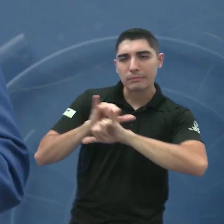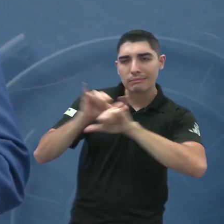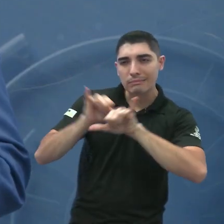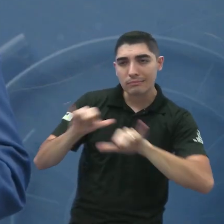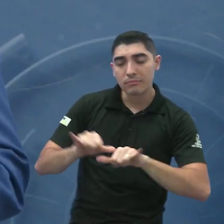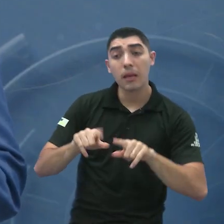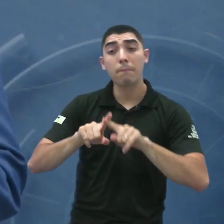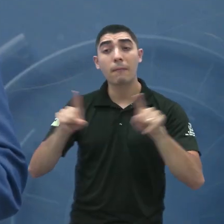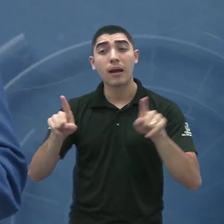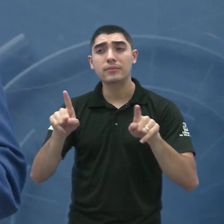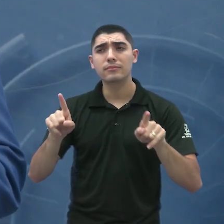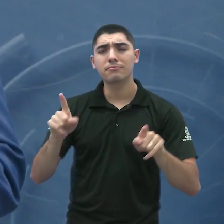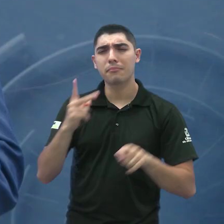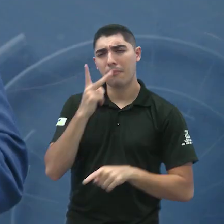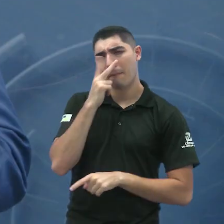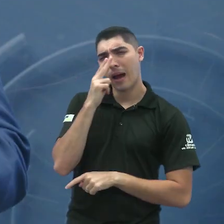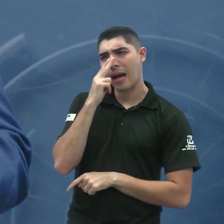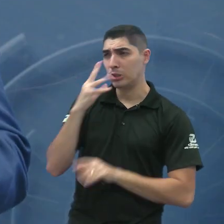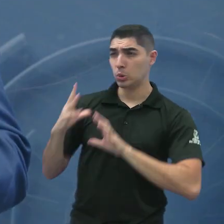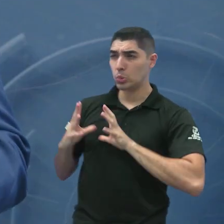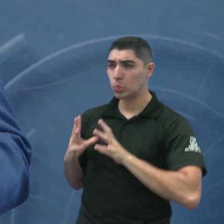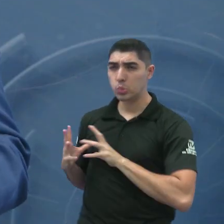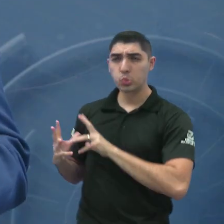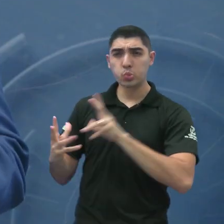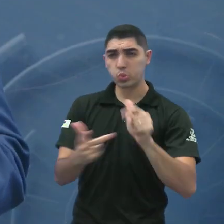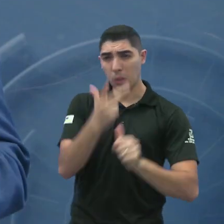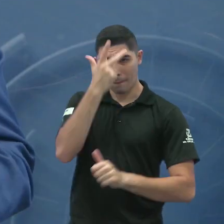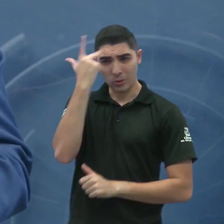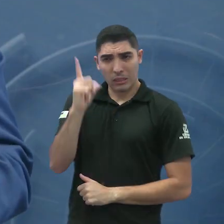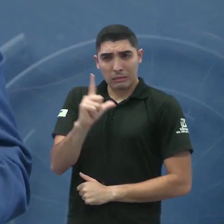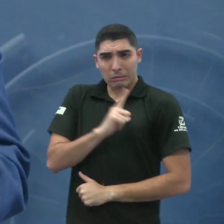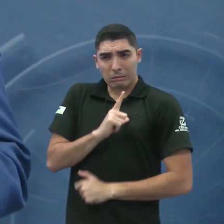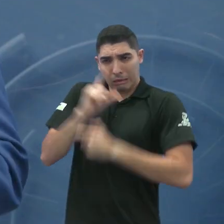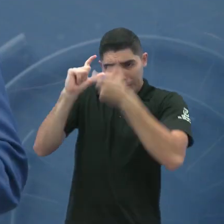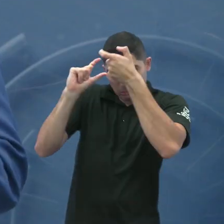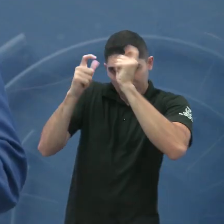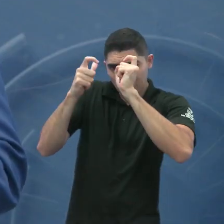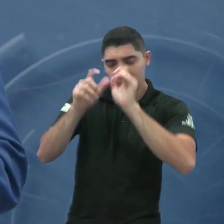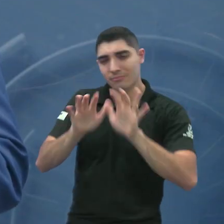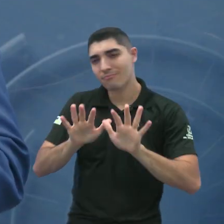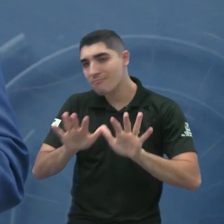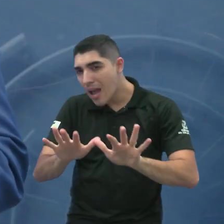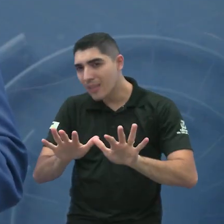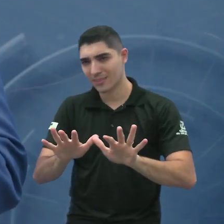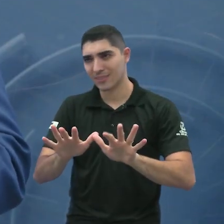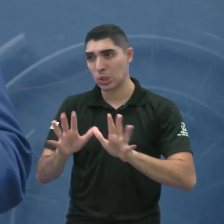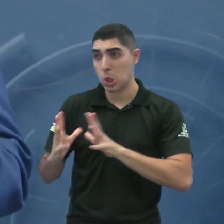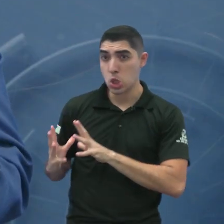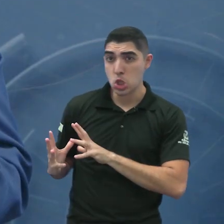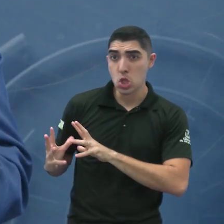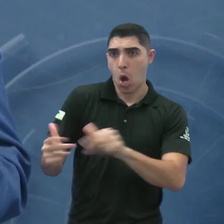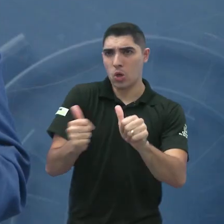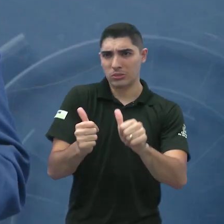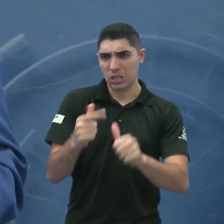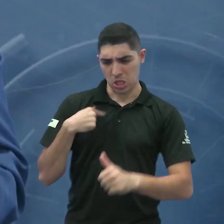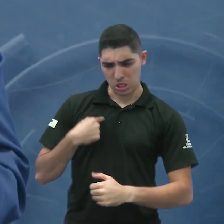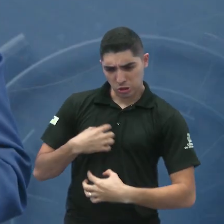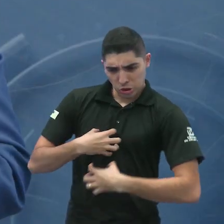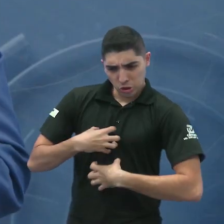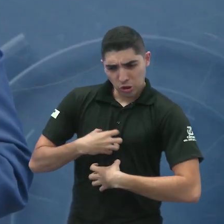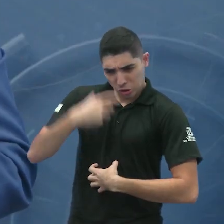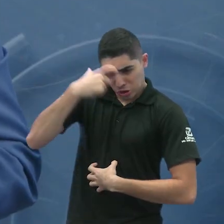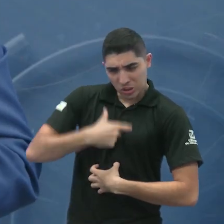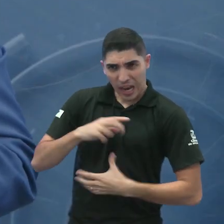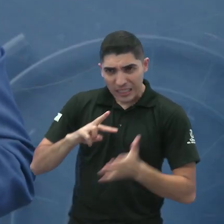às vezes parece até que todo mundo se encaixa em algum deles, né, como a gente está falando aqui. Mas nem sempre o que